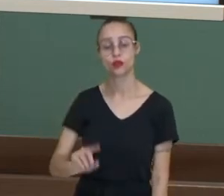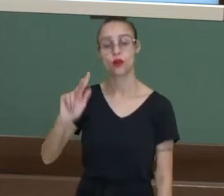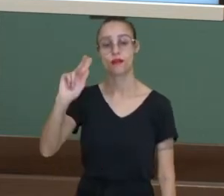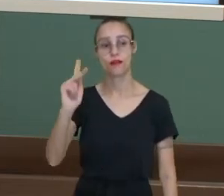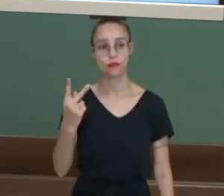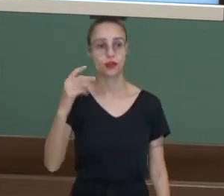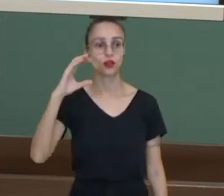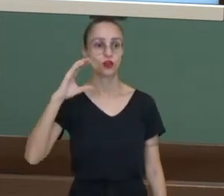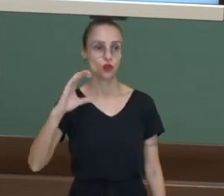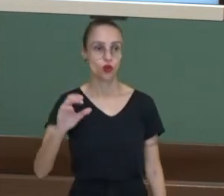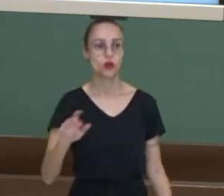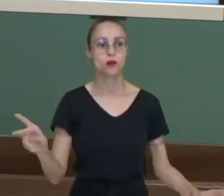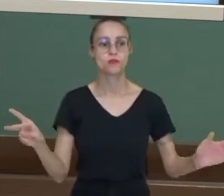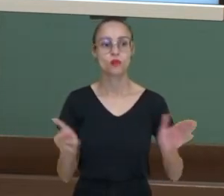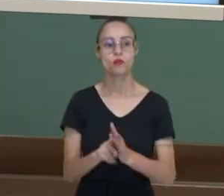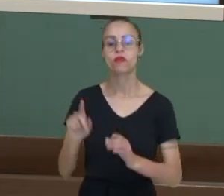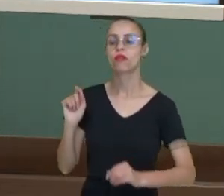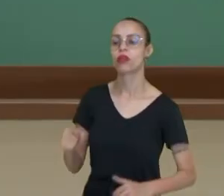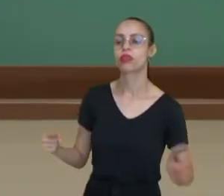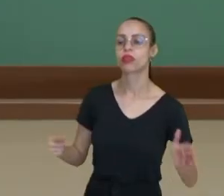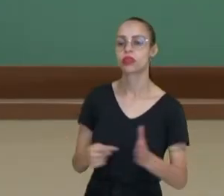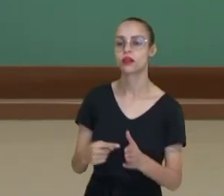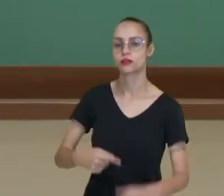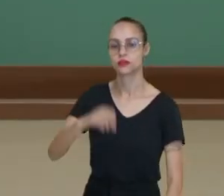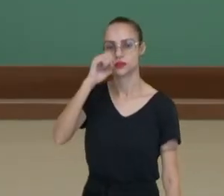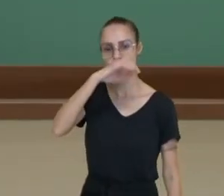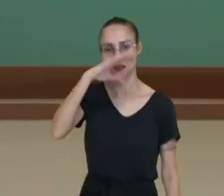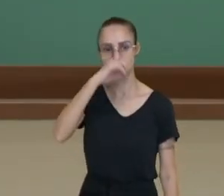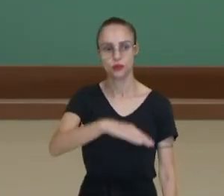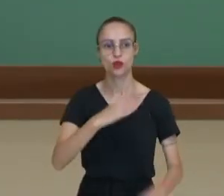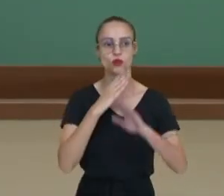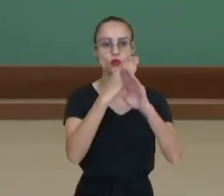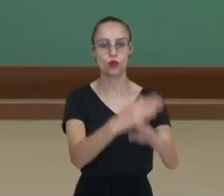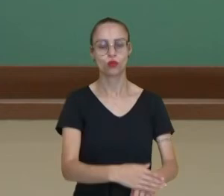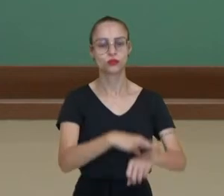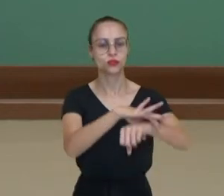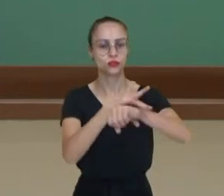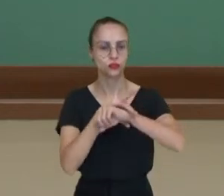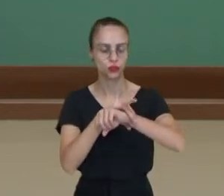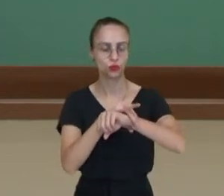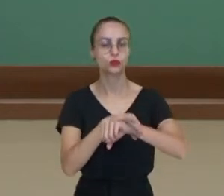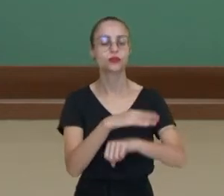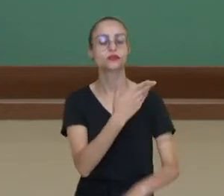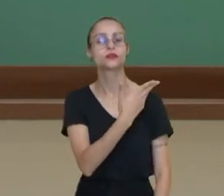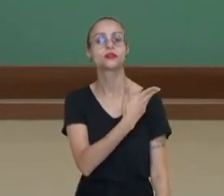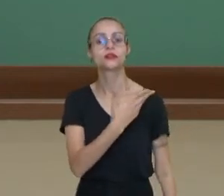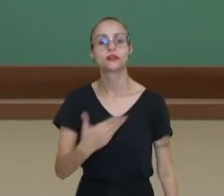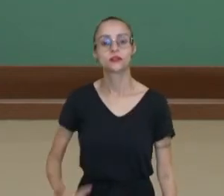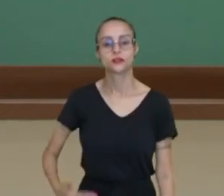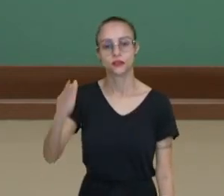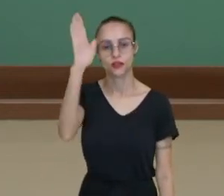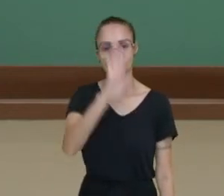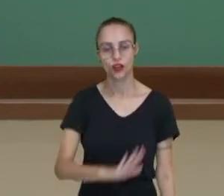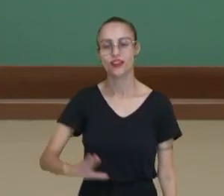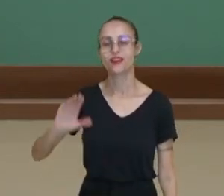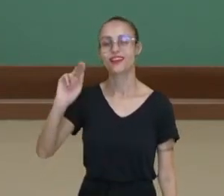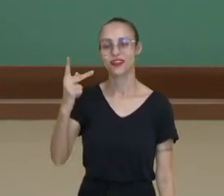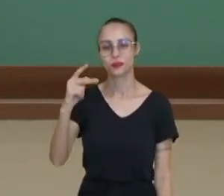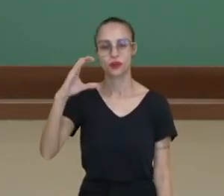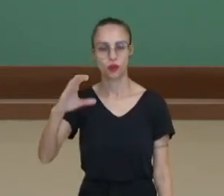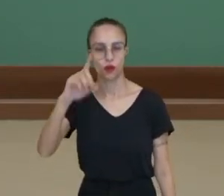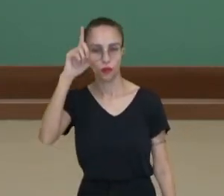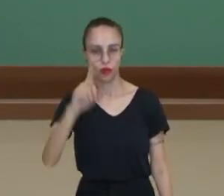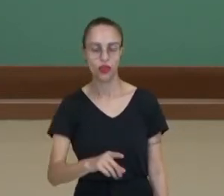no caso de acusados de crime contra a segurança nacional. O habeas corpus é aquele direito de poder a responder